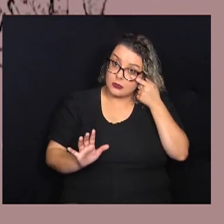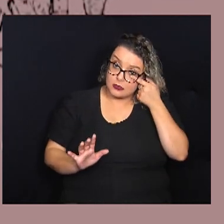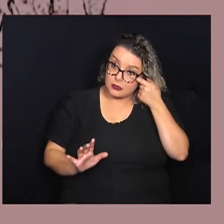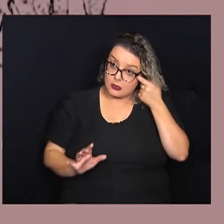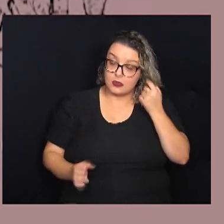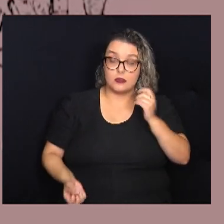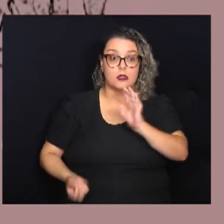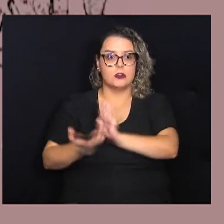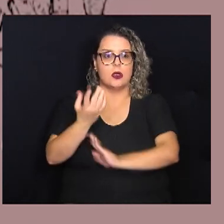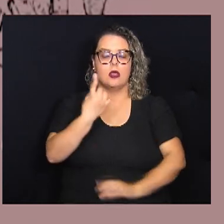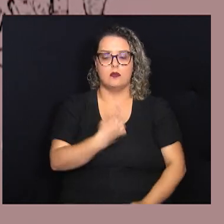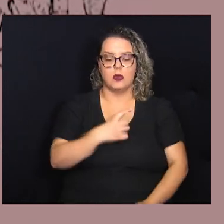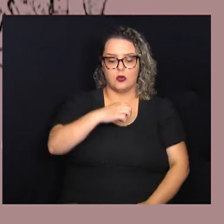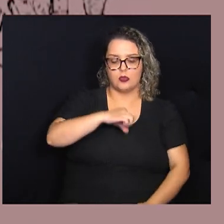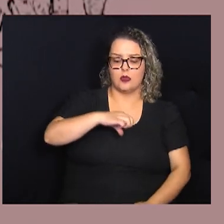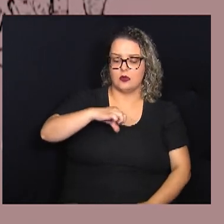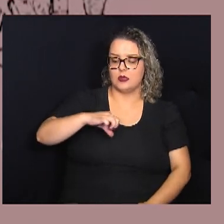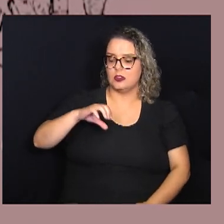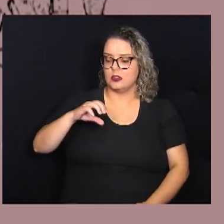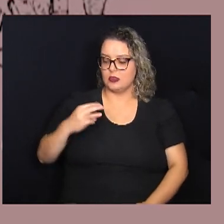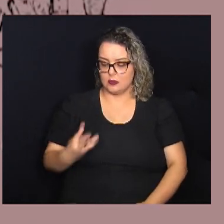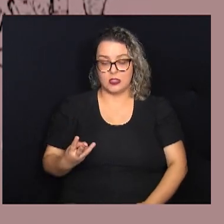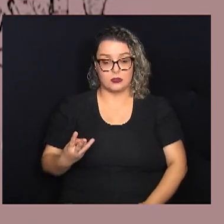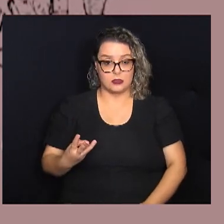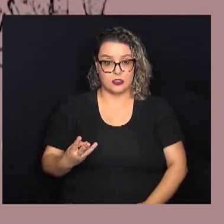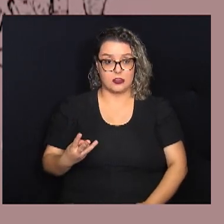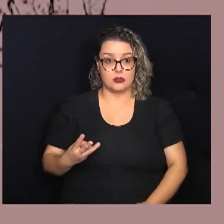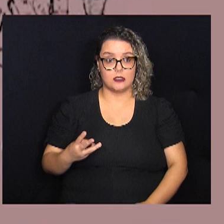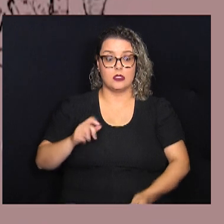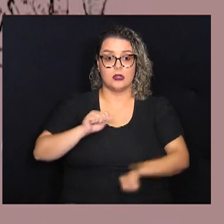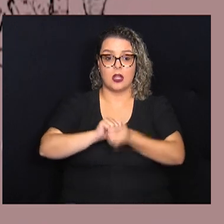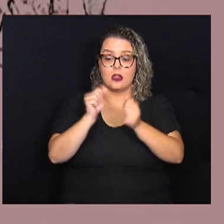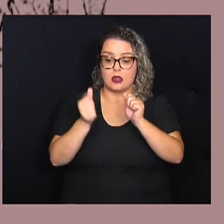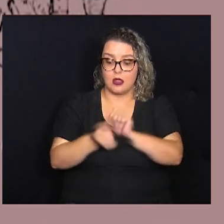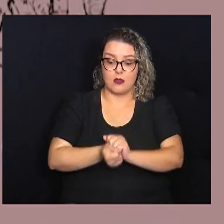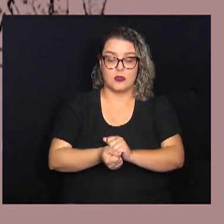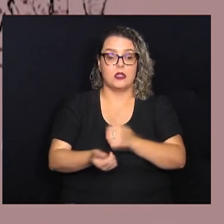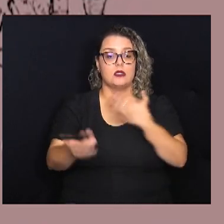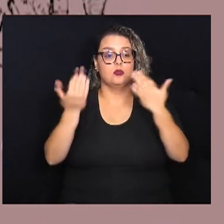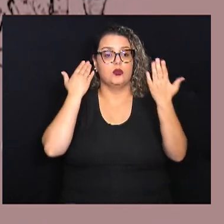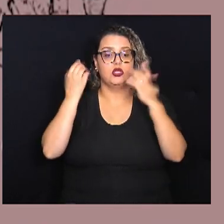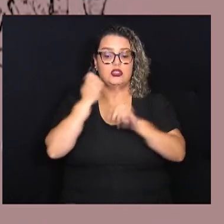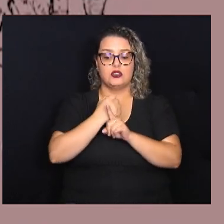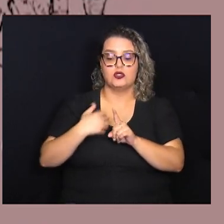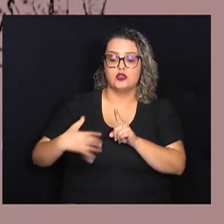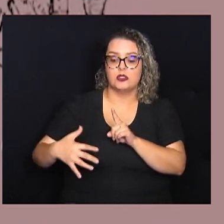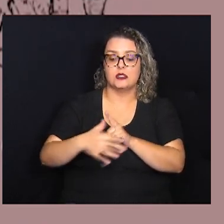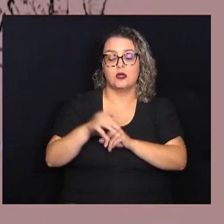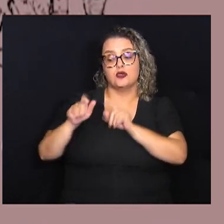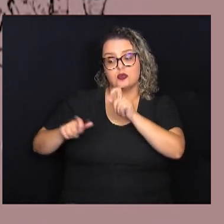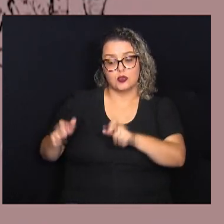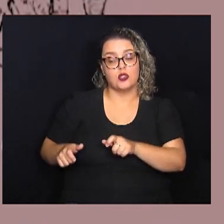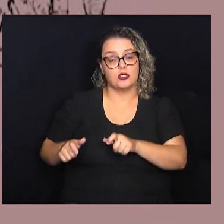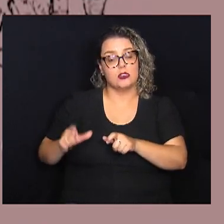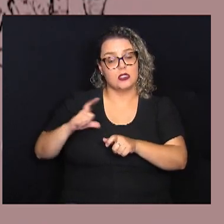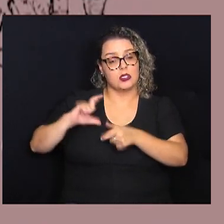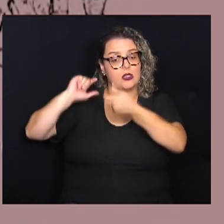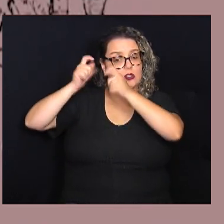para essa homenagem, 30 anos da Associação Cornélia, aqui na cidade de Campinas, que